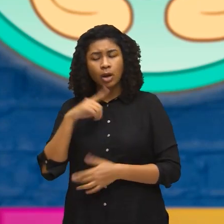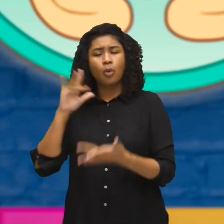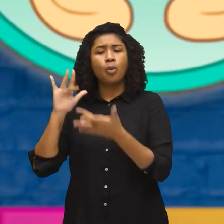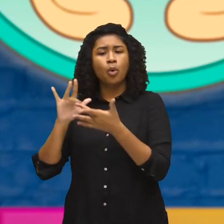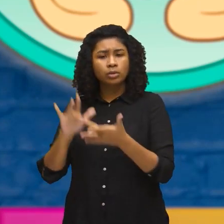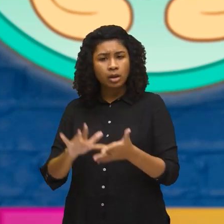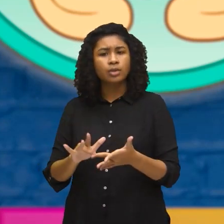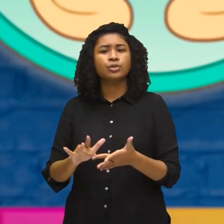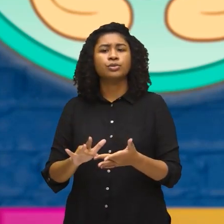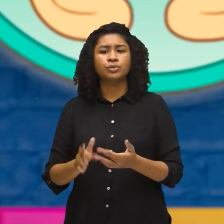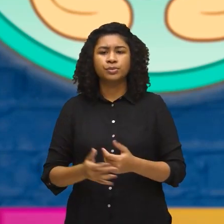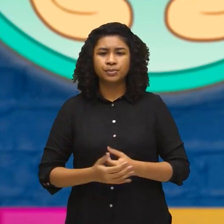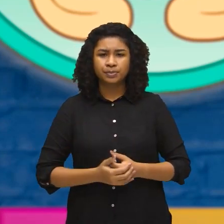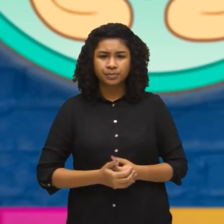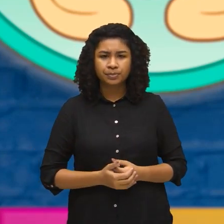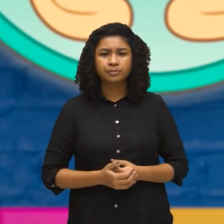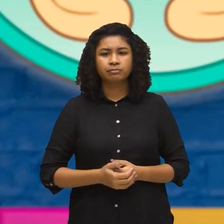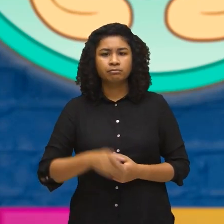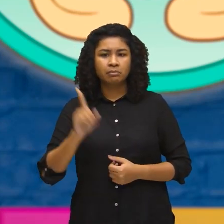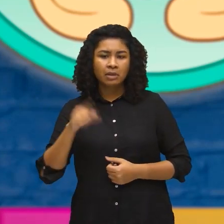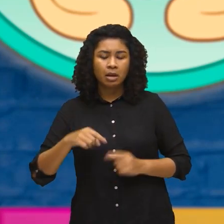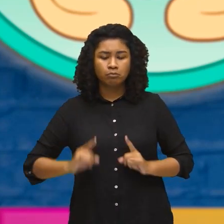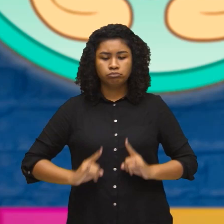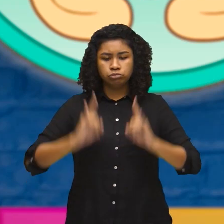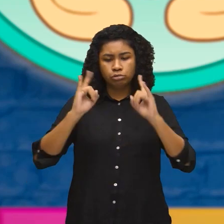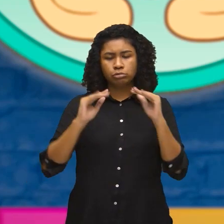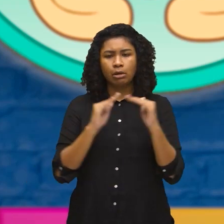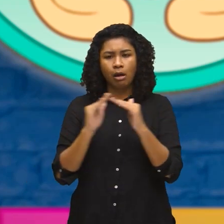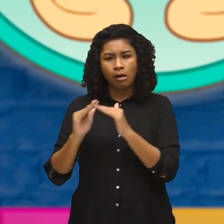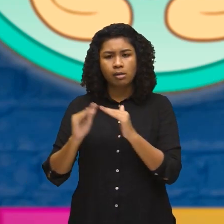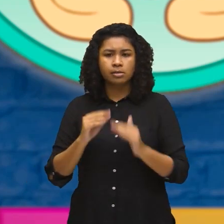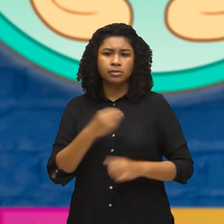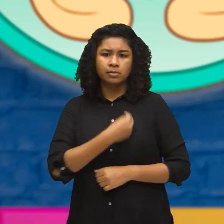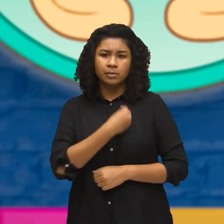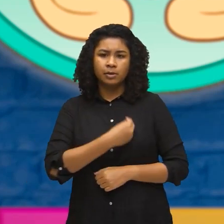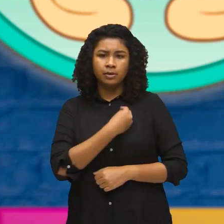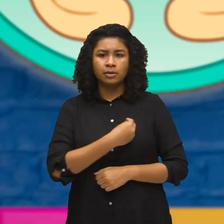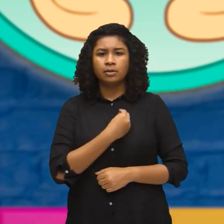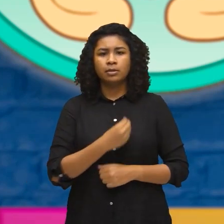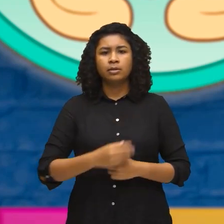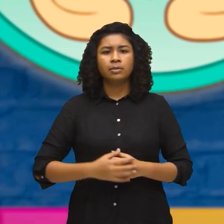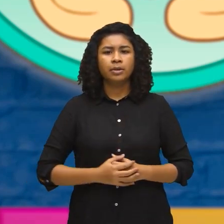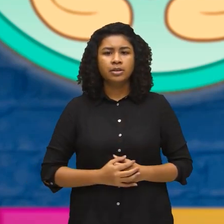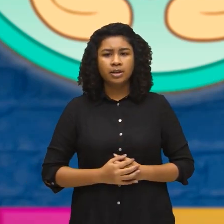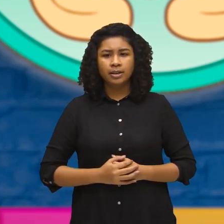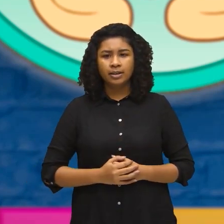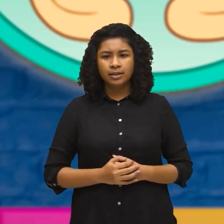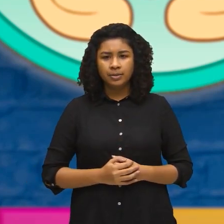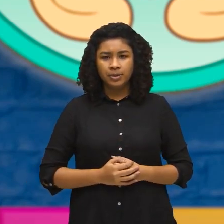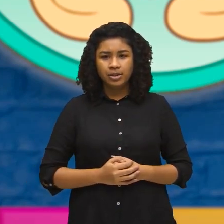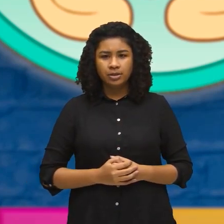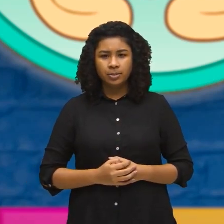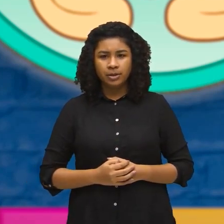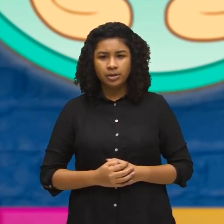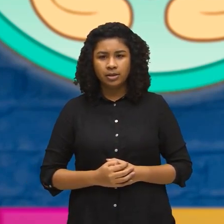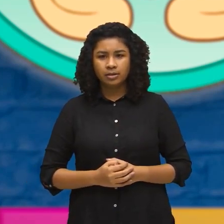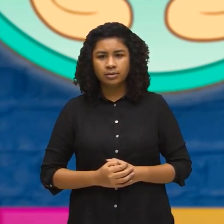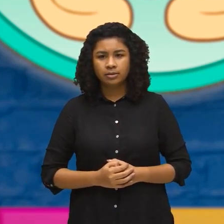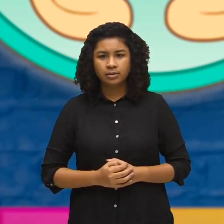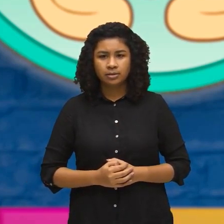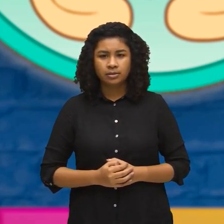né? Condomínio onde ela mora, nas redondezas, nas áreas esportivas,